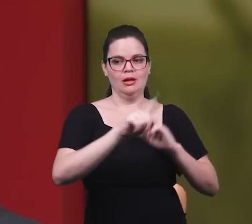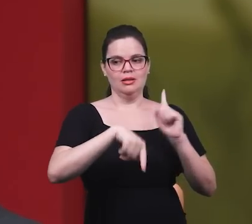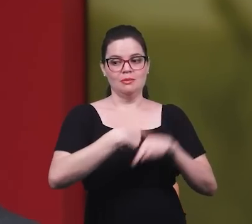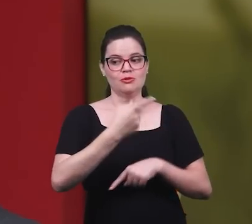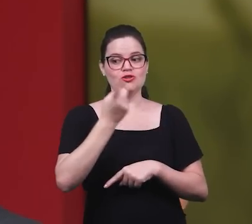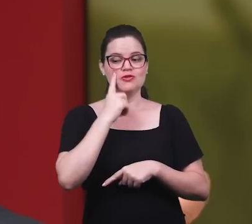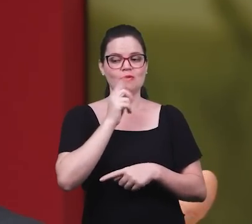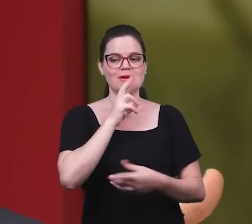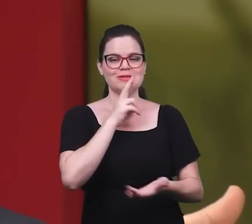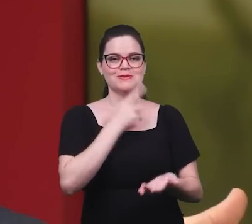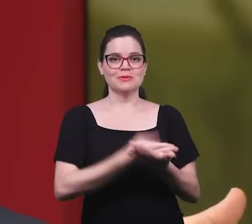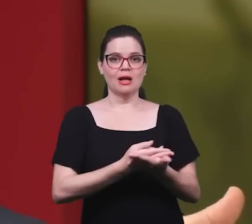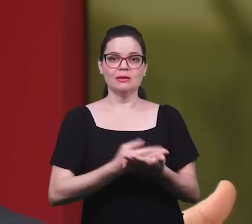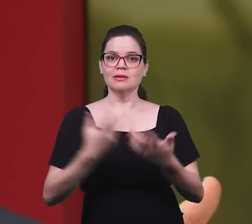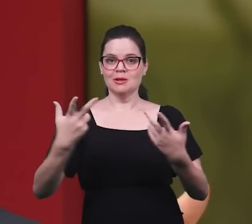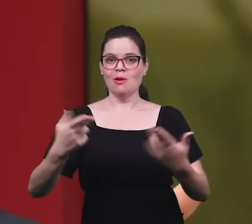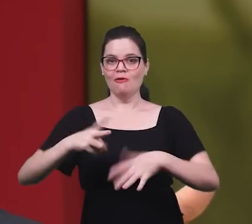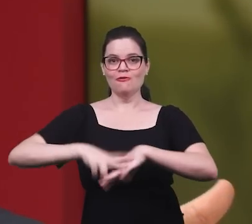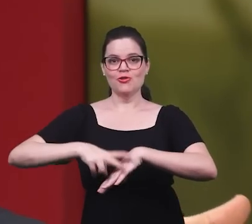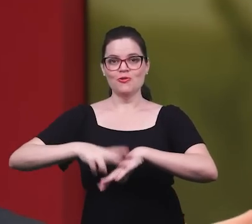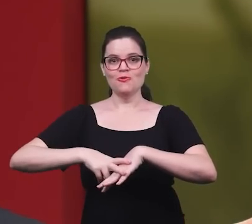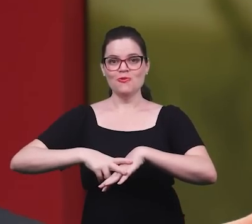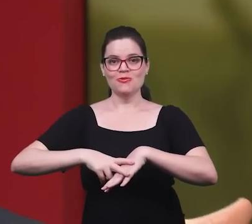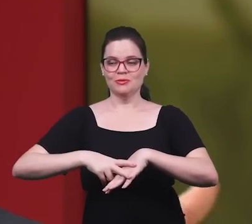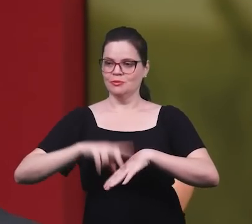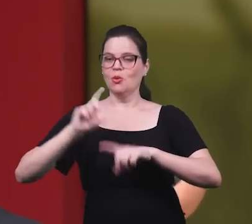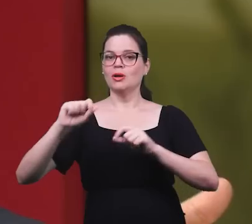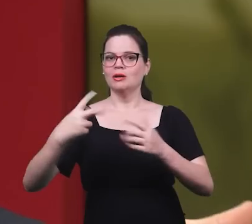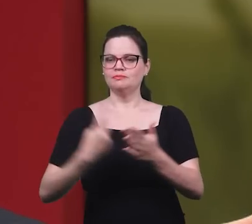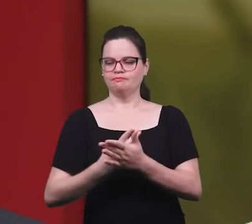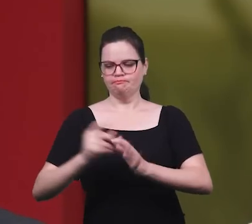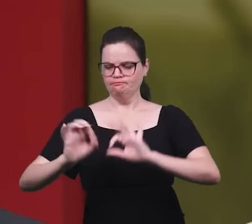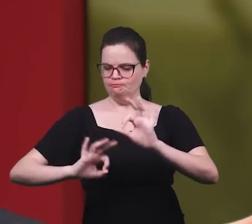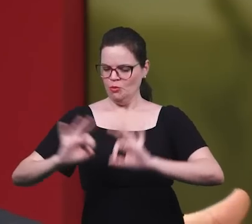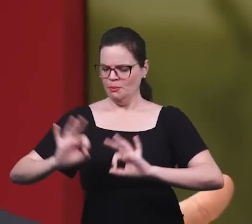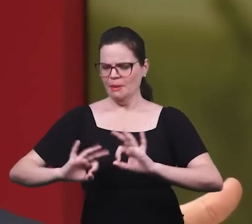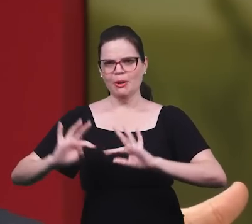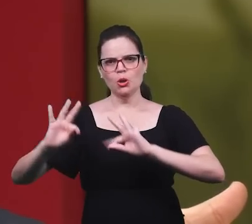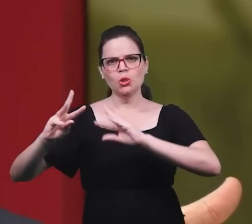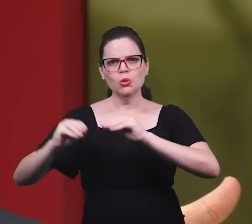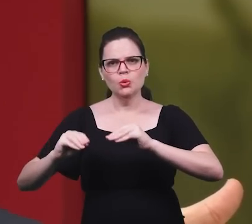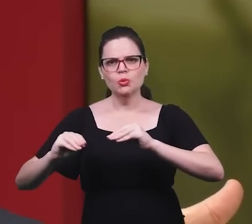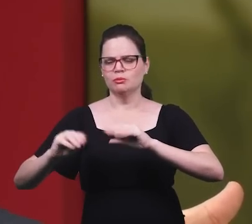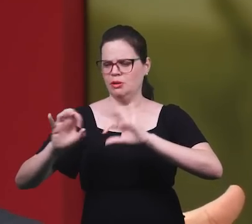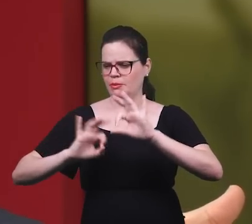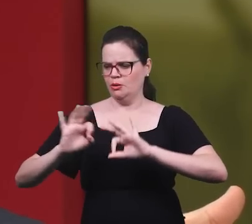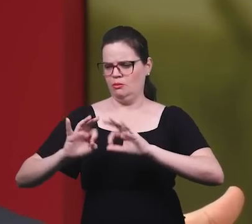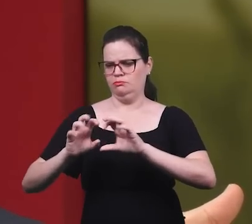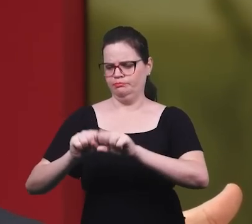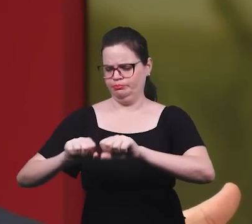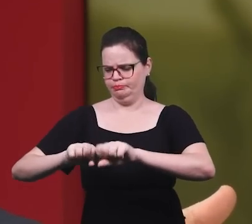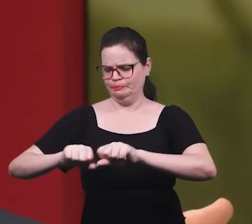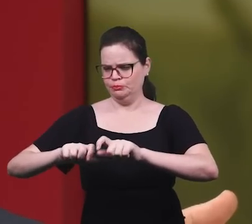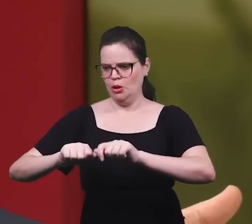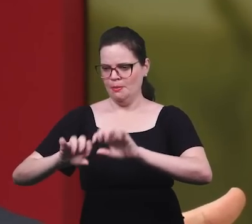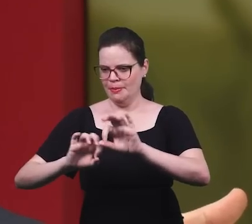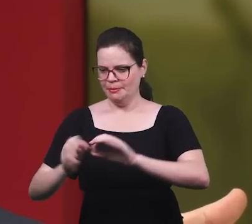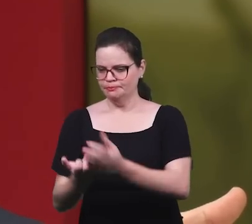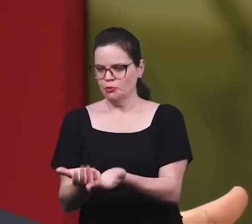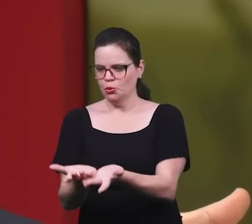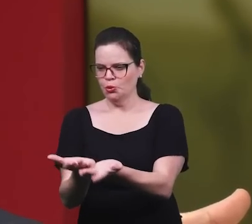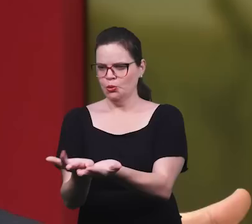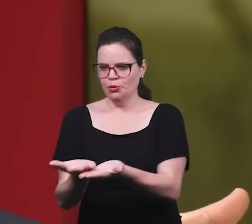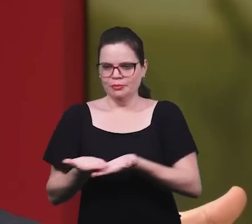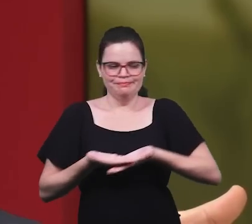profecia. E como assim ela fez, o azeite multiplicou, a farinha não acabou, até que veio chuva sobre a terra, não é? Então, é